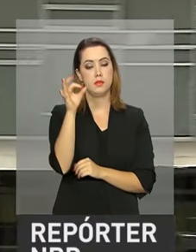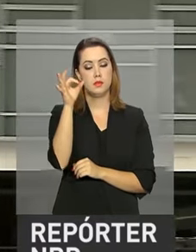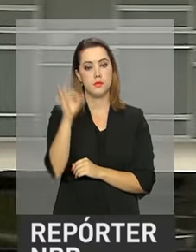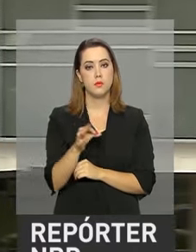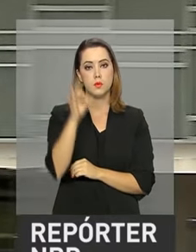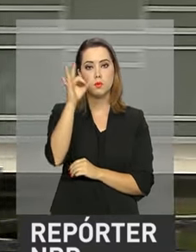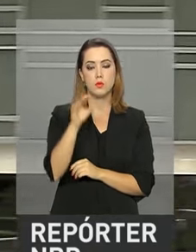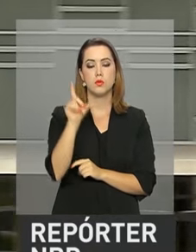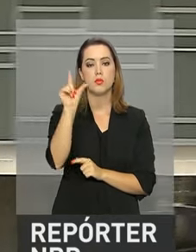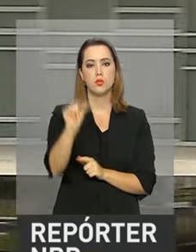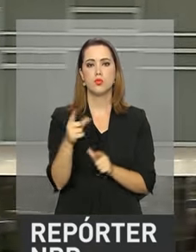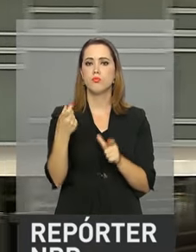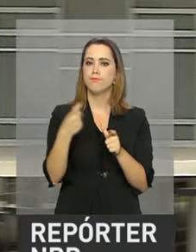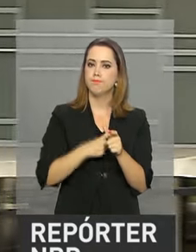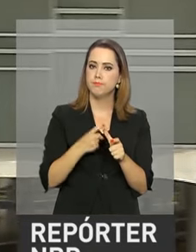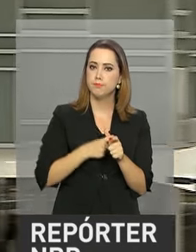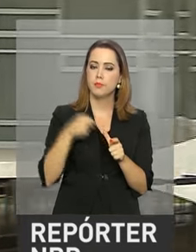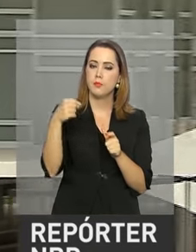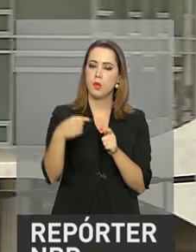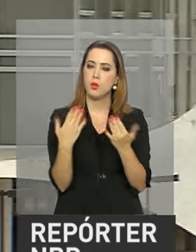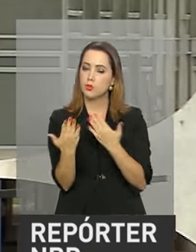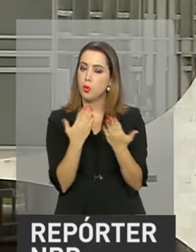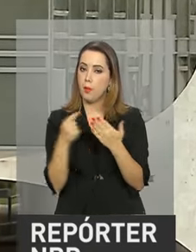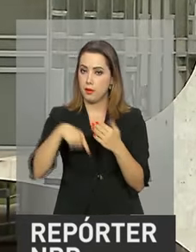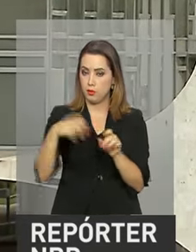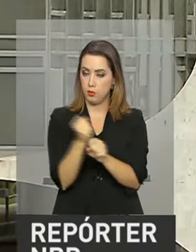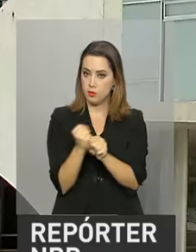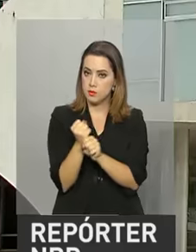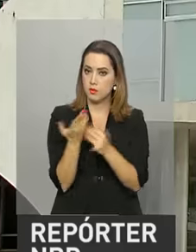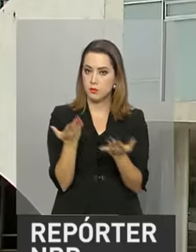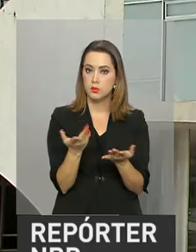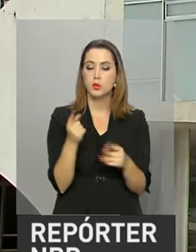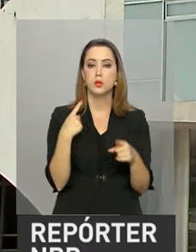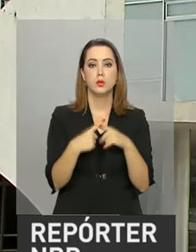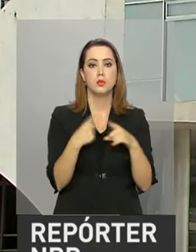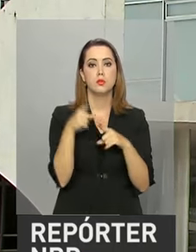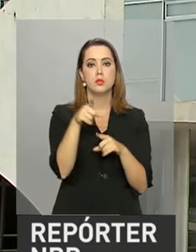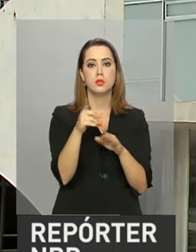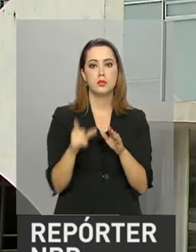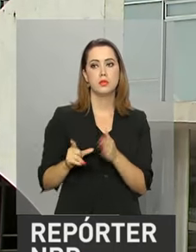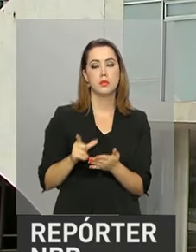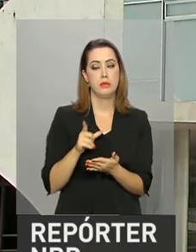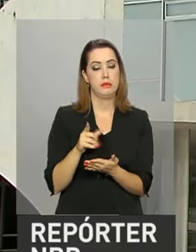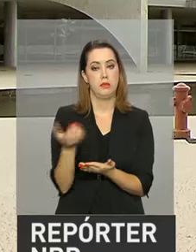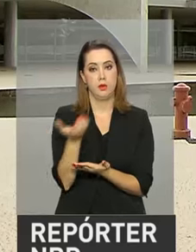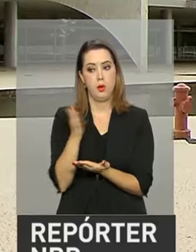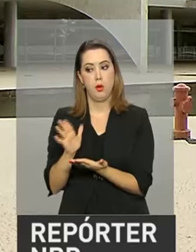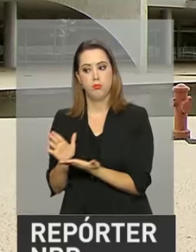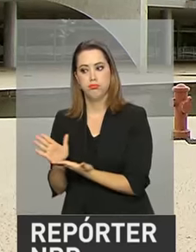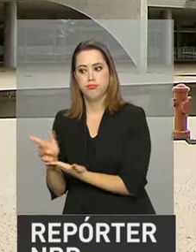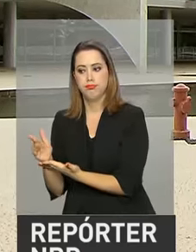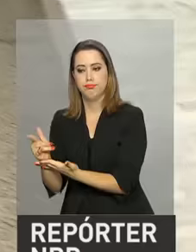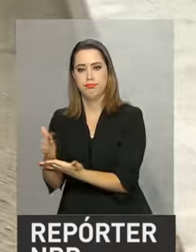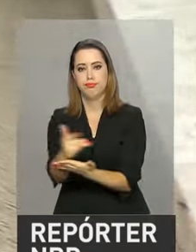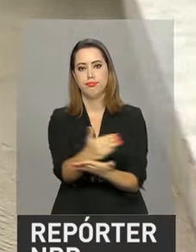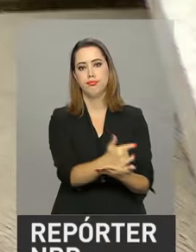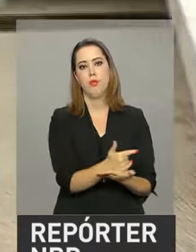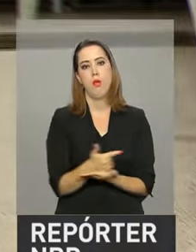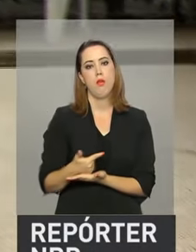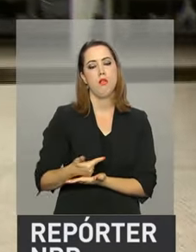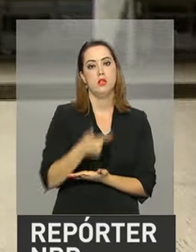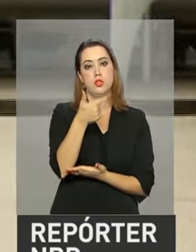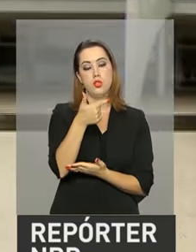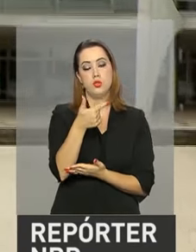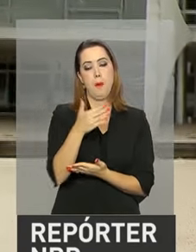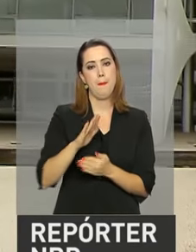das contas públicas em relação a este ano. Para isso, ele conta com um aumento na arrecadação de R$ 26 bilhões de reais. Também